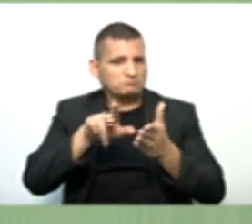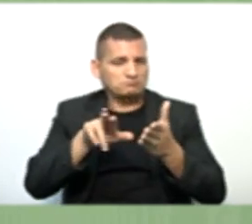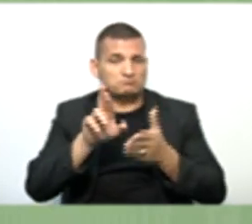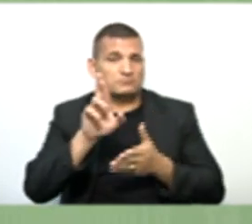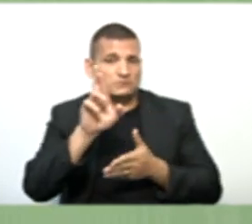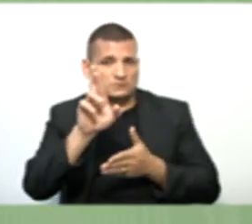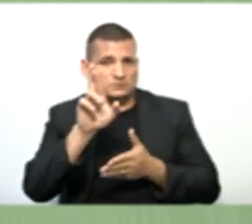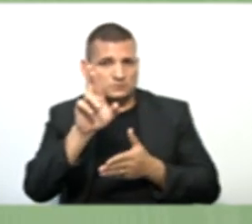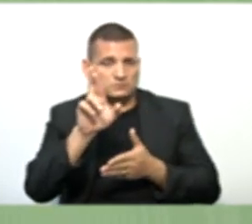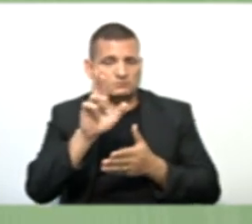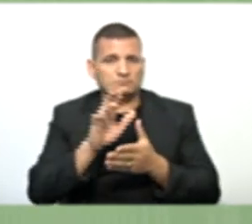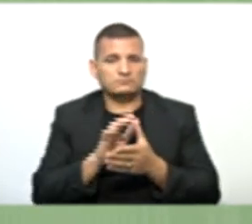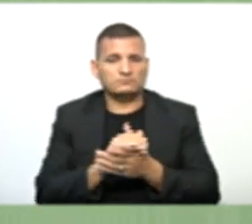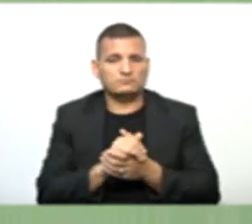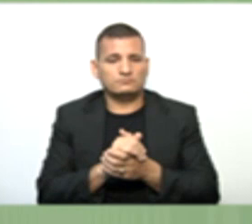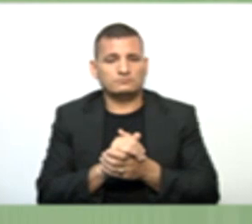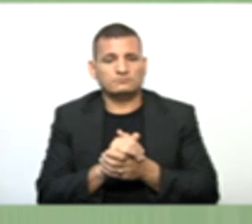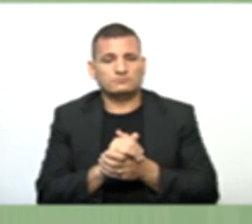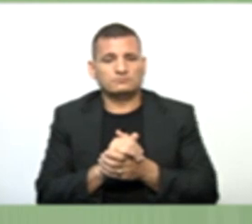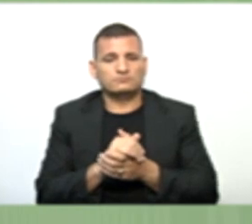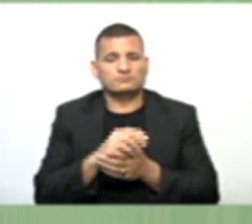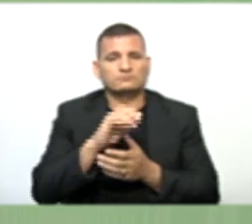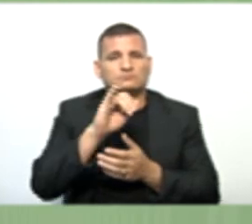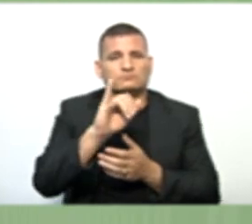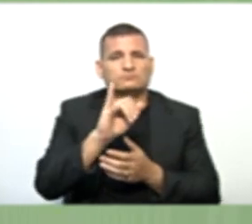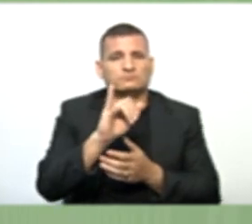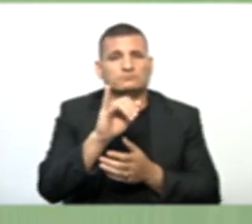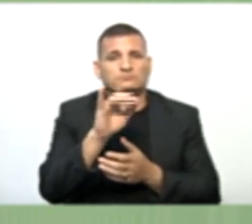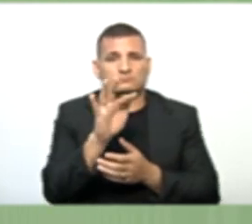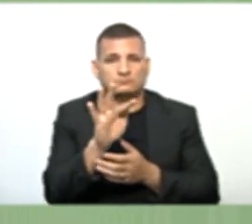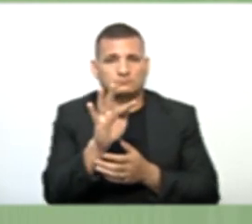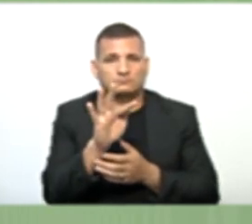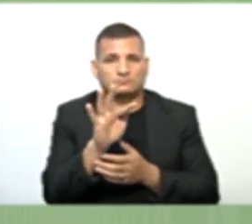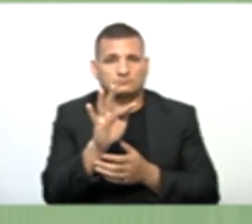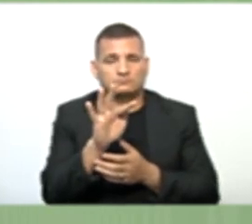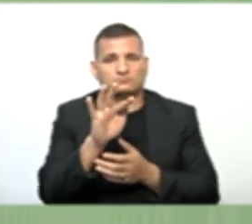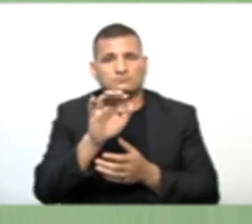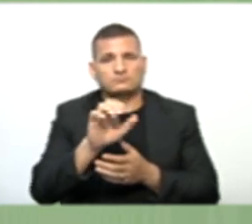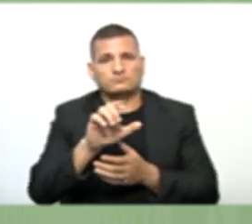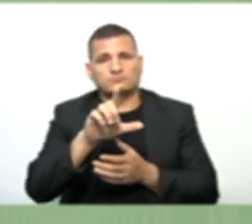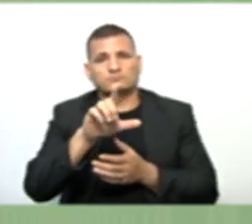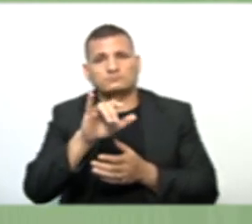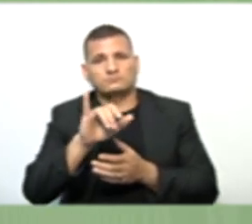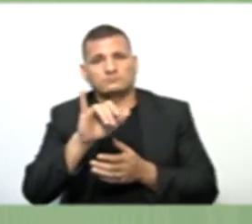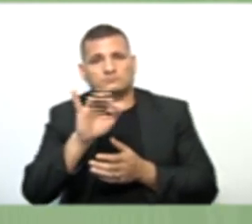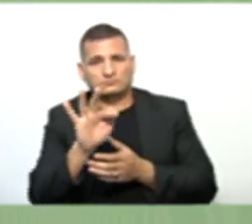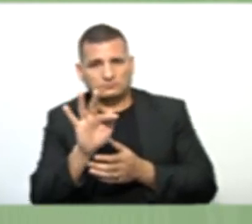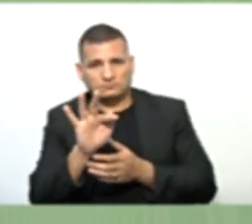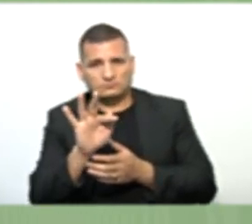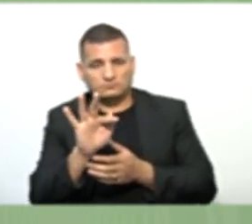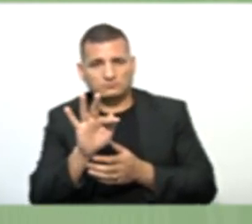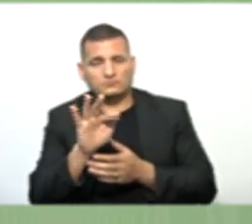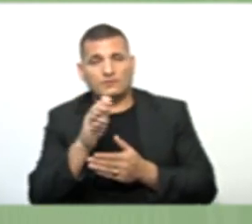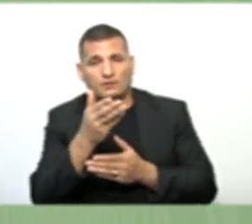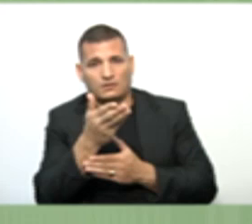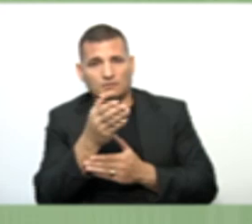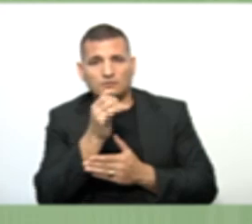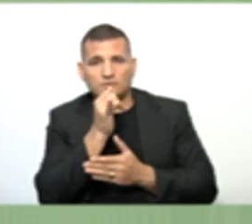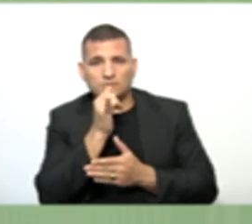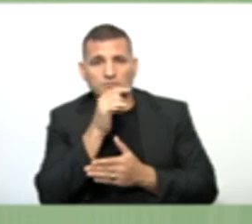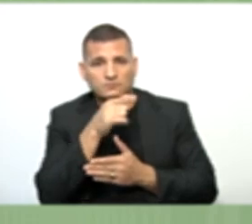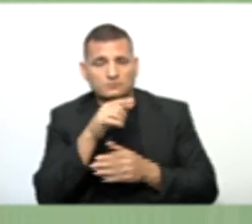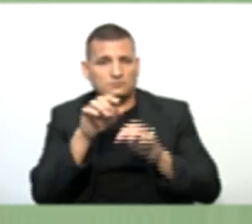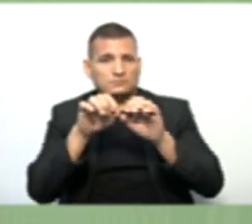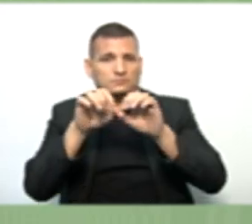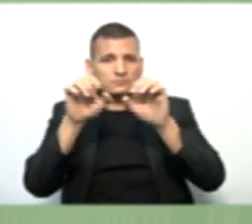em um mesmo comando. Então, nós temos o comando if e elif. Então, aqui, esse exemplo, ou essa estrutura aqui, traz